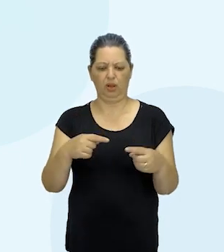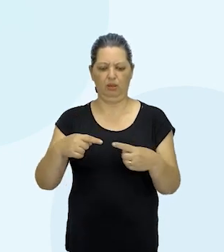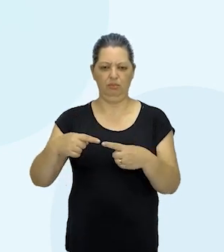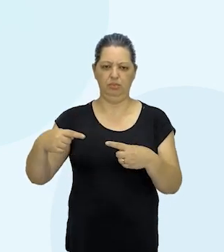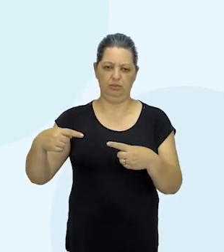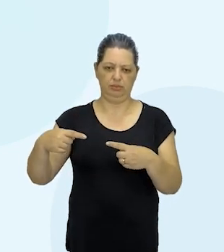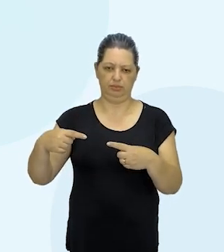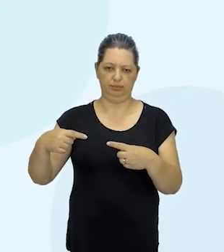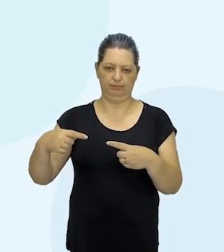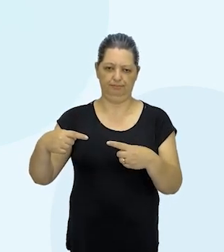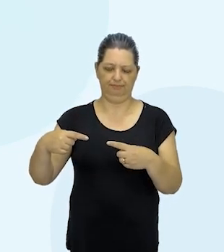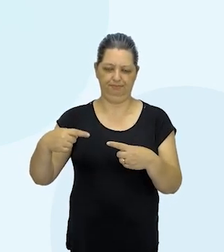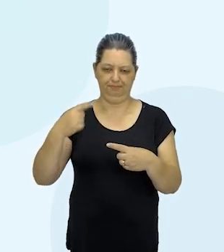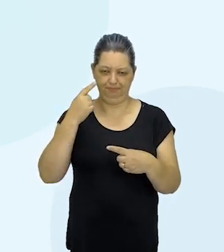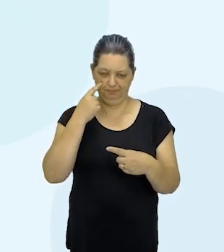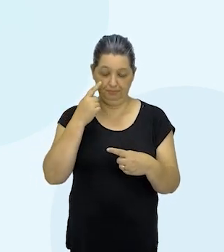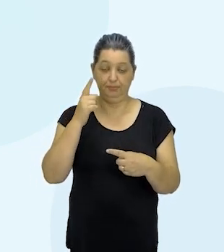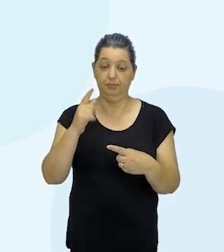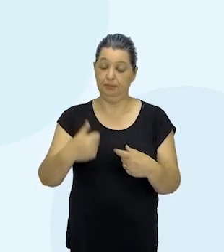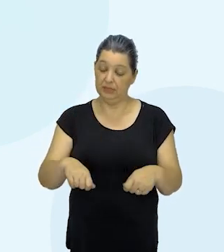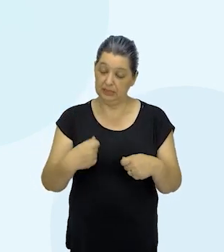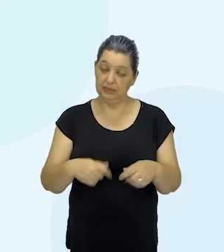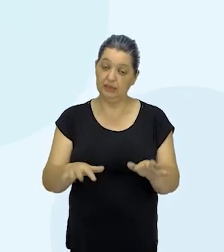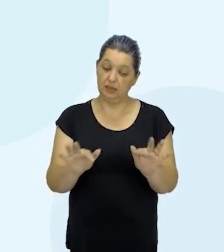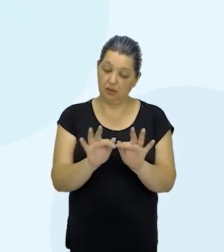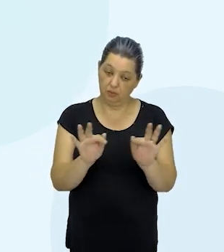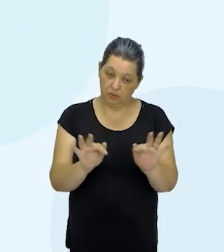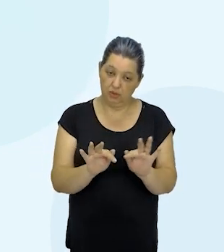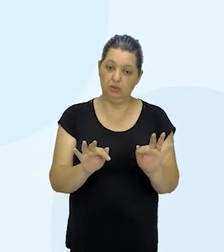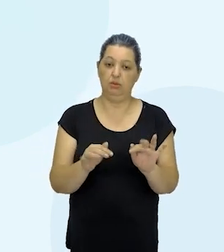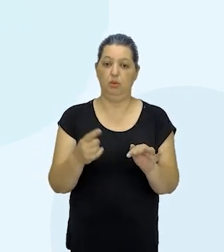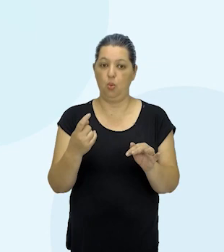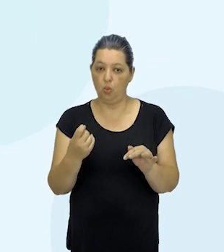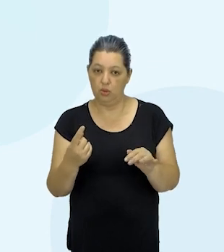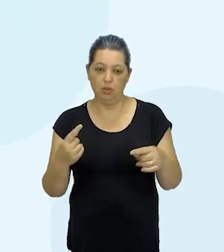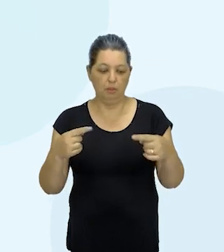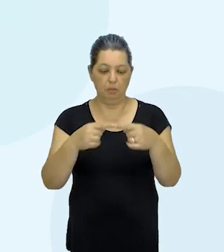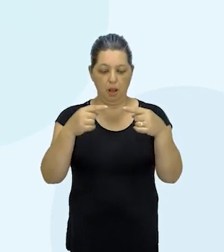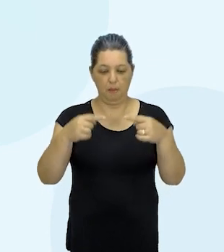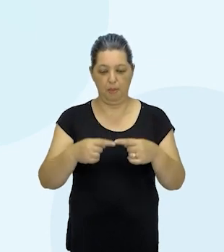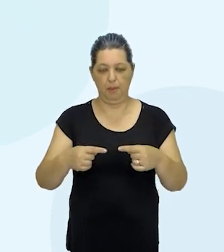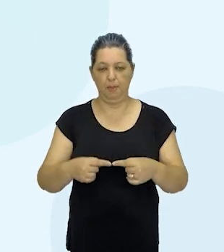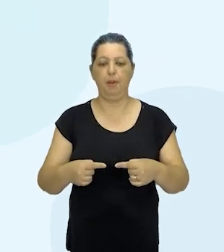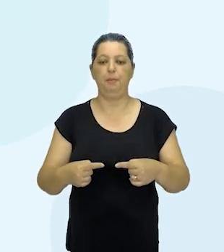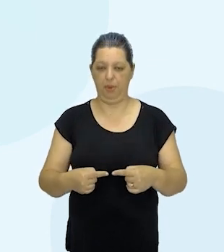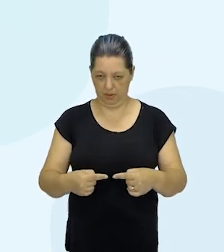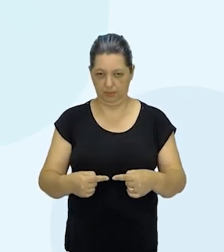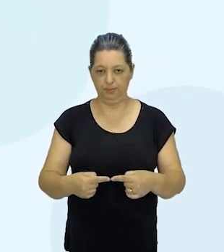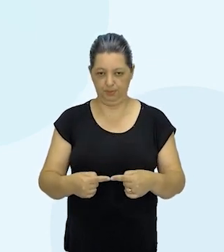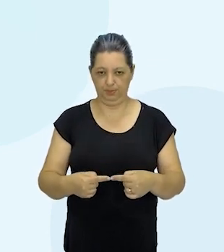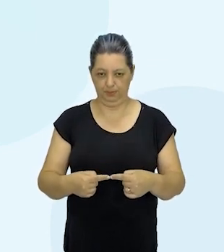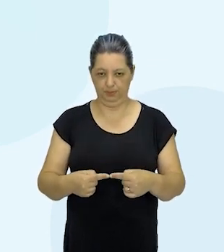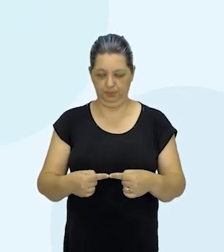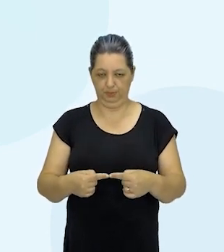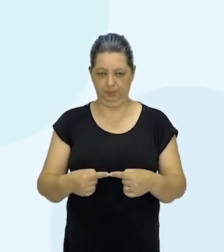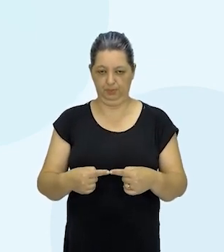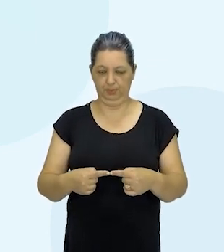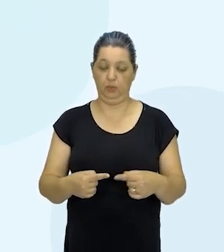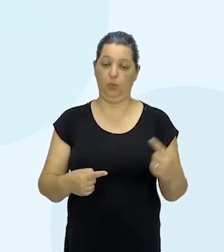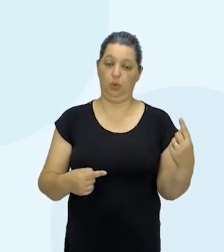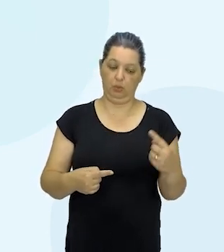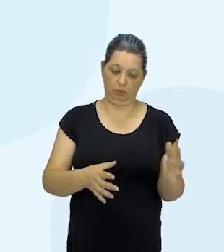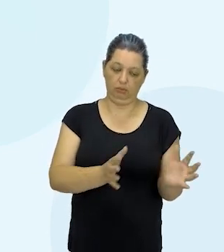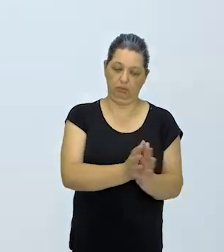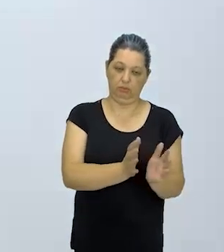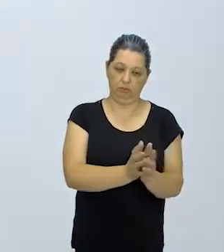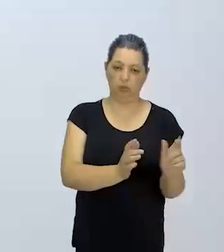setinha saindo do 1. Então, para ser função, tem que ser uma única setinha de todo mundo do primeiro conjunto. Uma